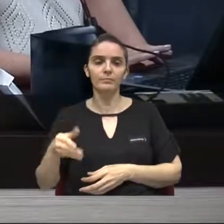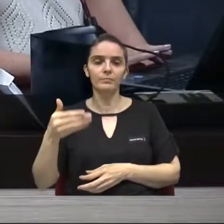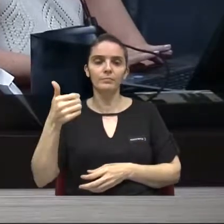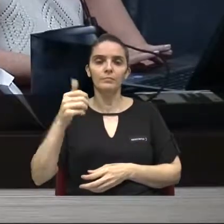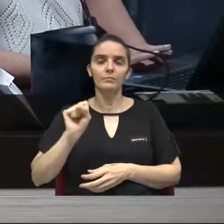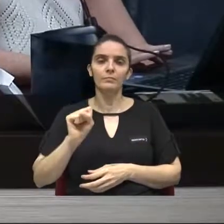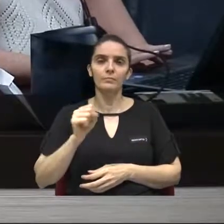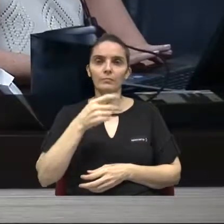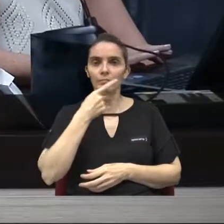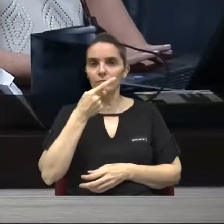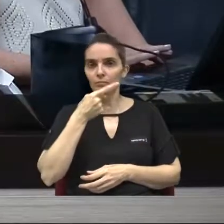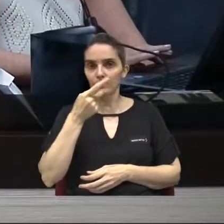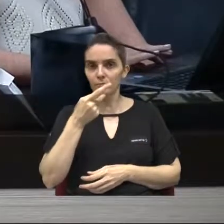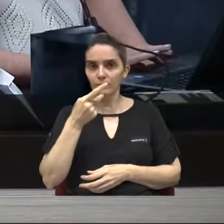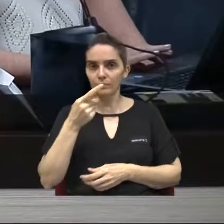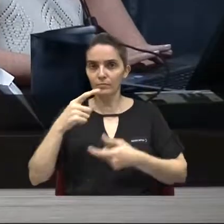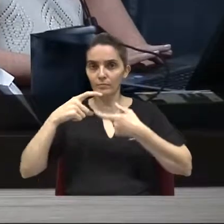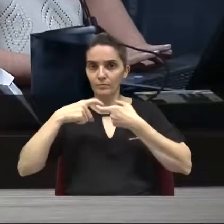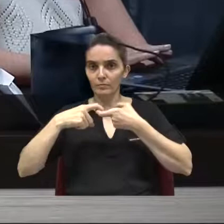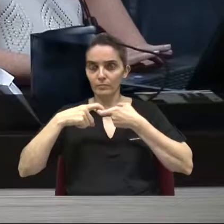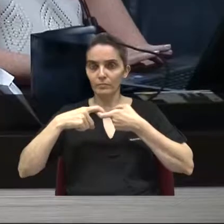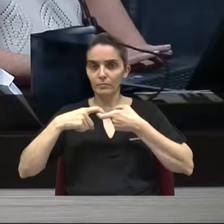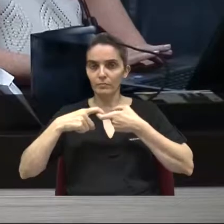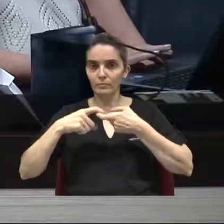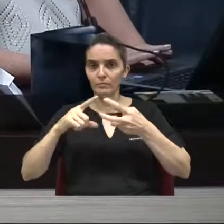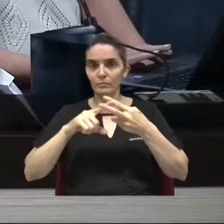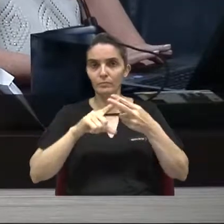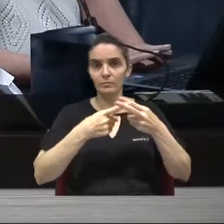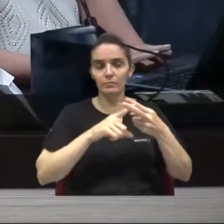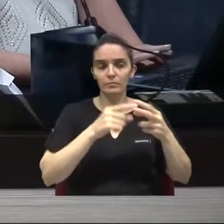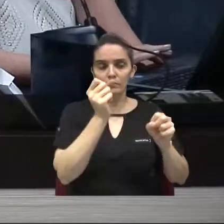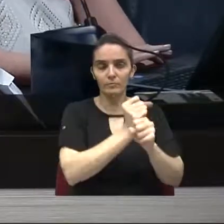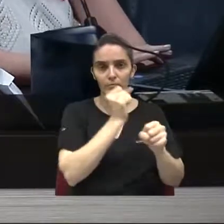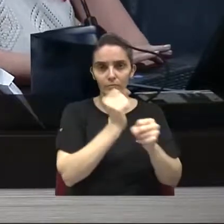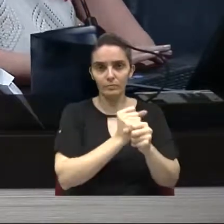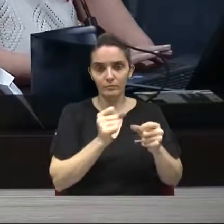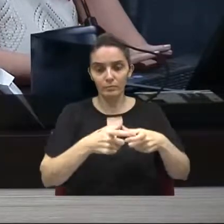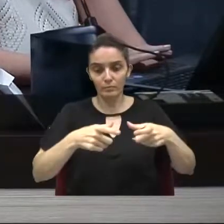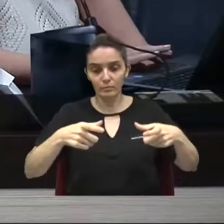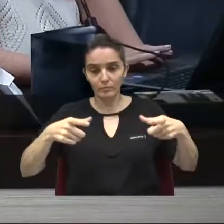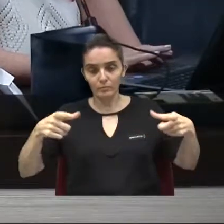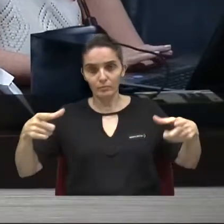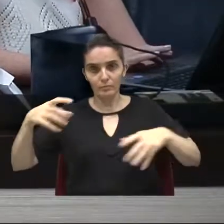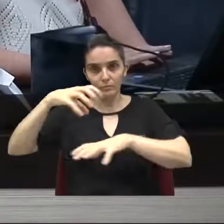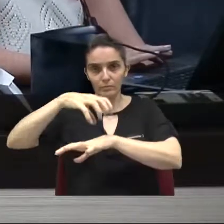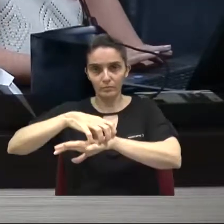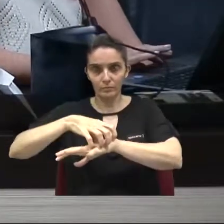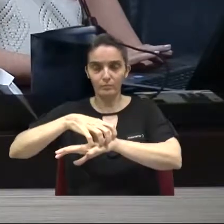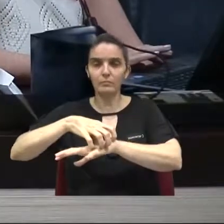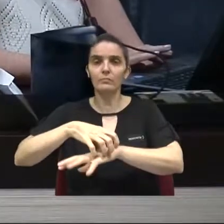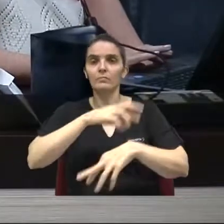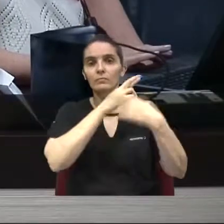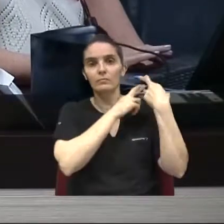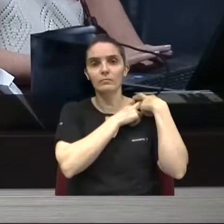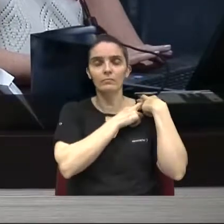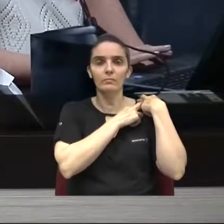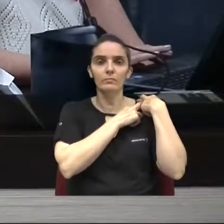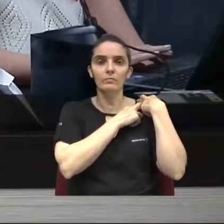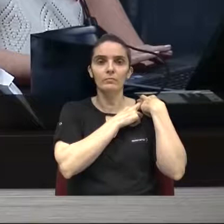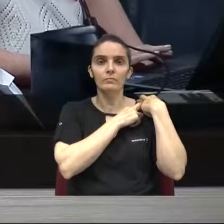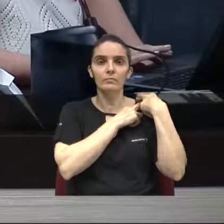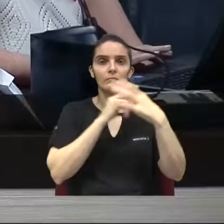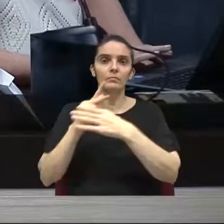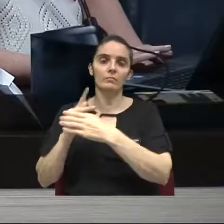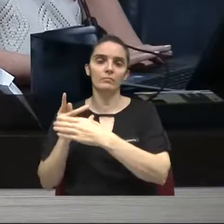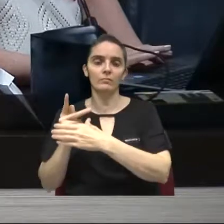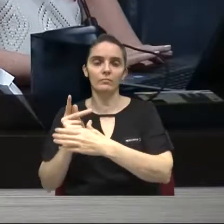Assunto: dispõe sobre parcerias na manutenção, reforma e ampliação dos centros comunitários. Autoria Helder Lúcio